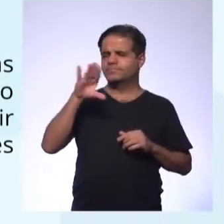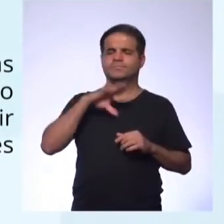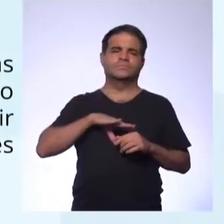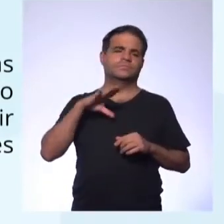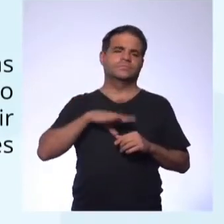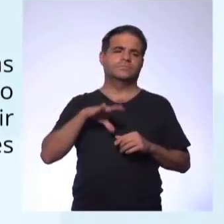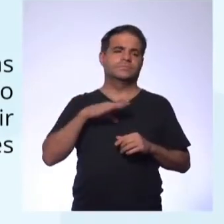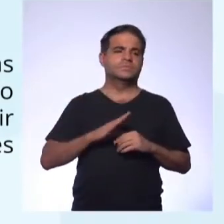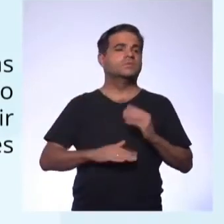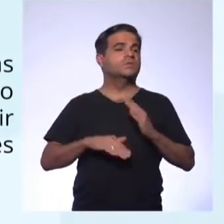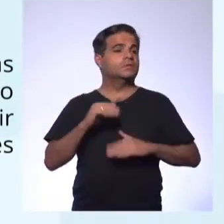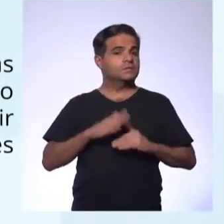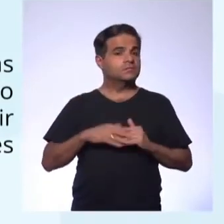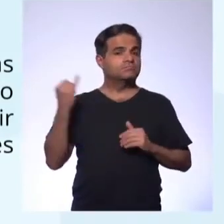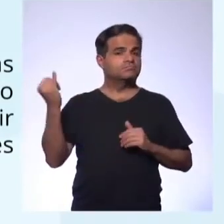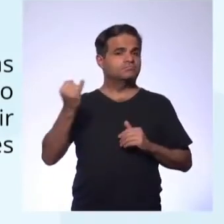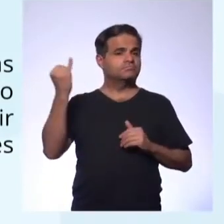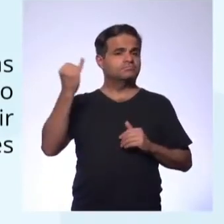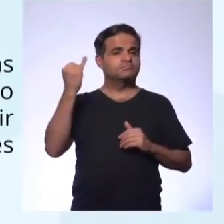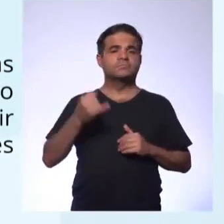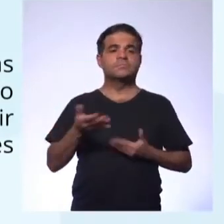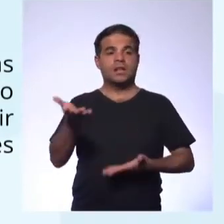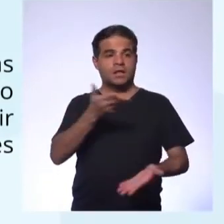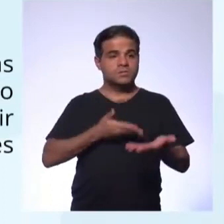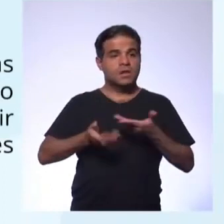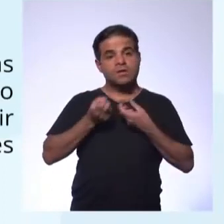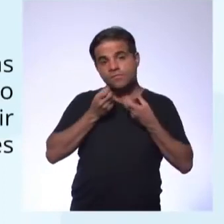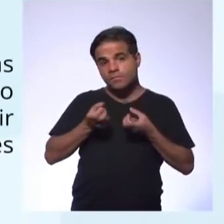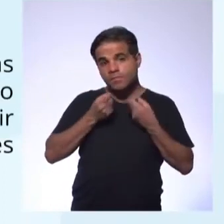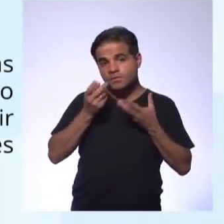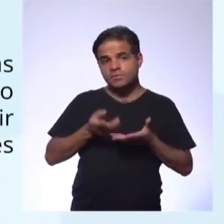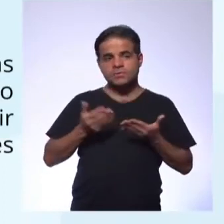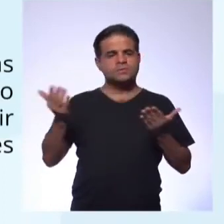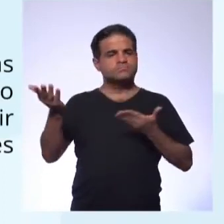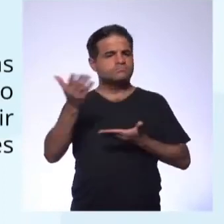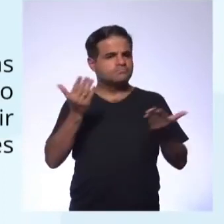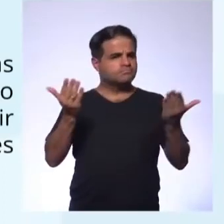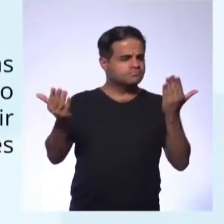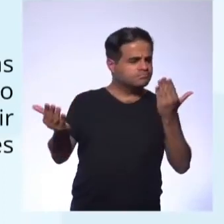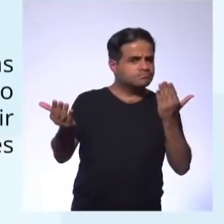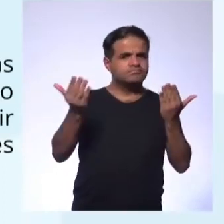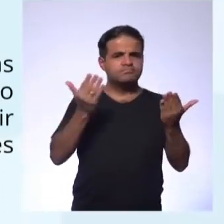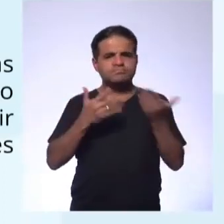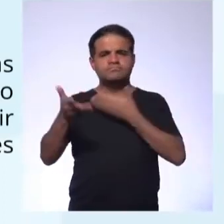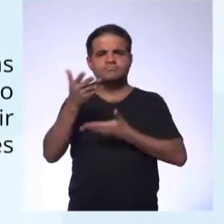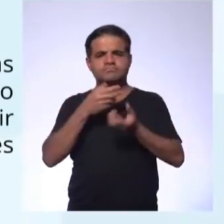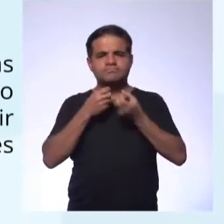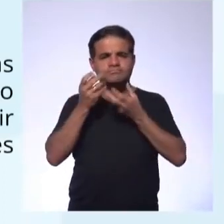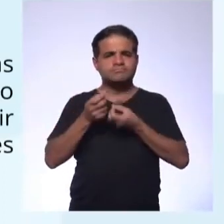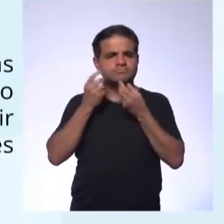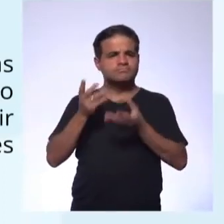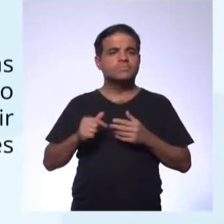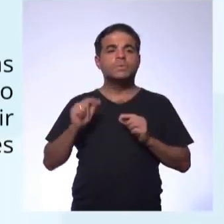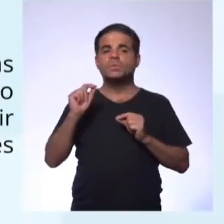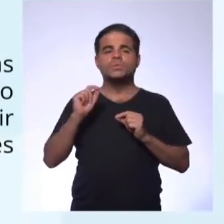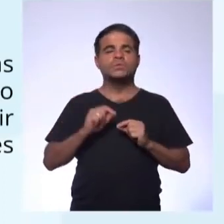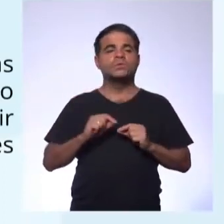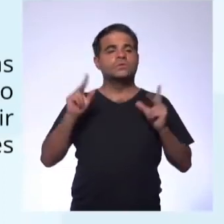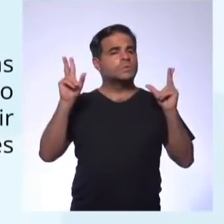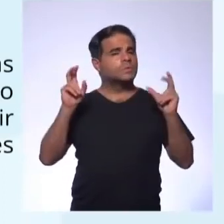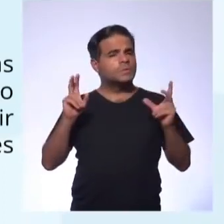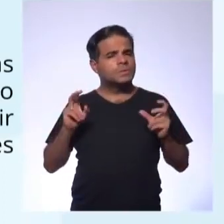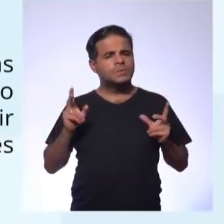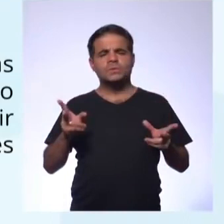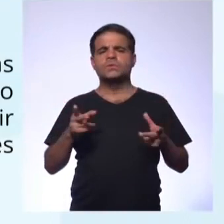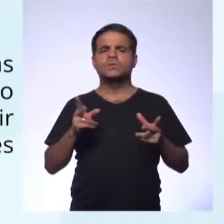né? Habilidade essencial, relacionar, então fazer uma relação, relacionar informações sobre